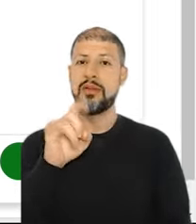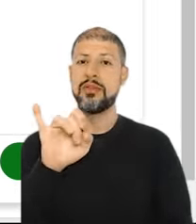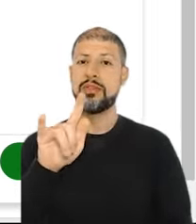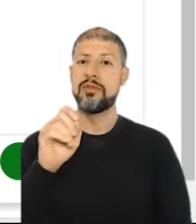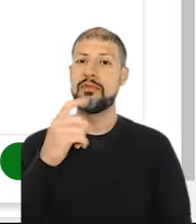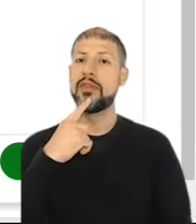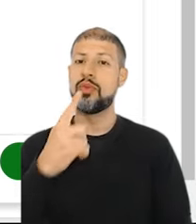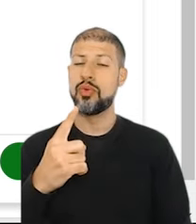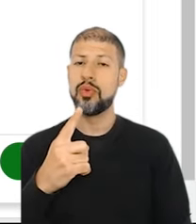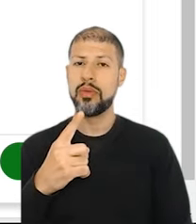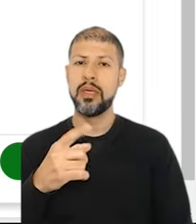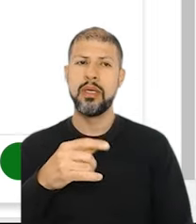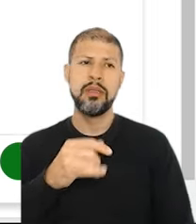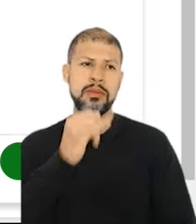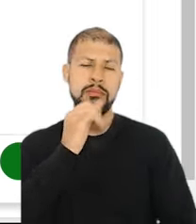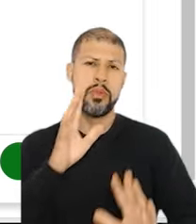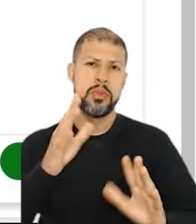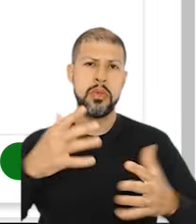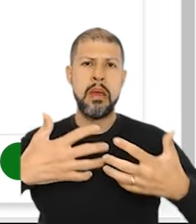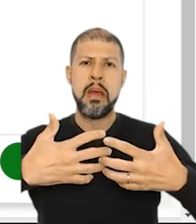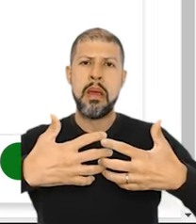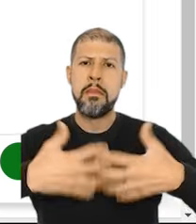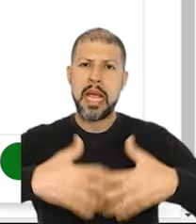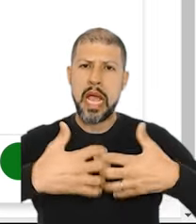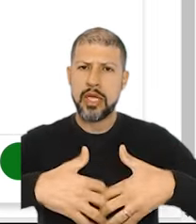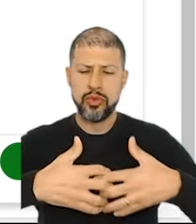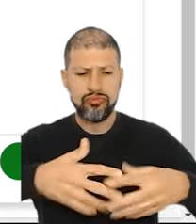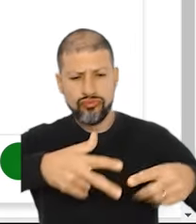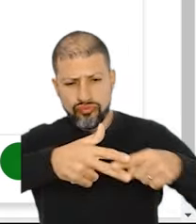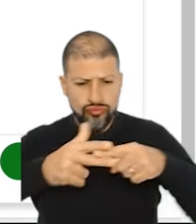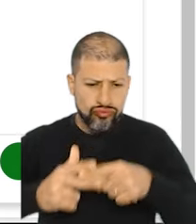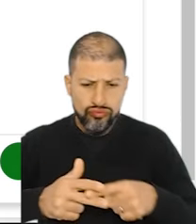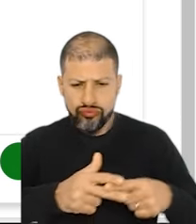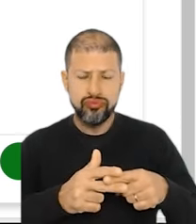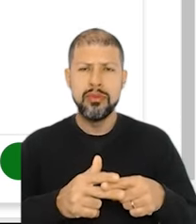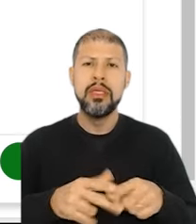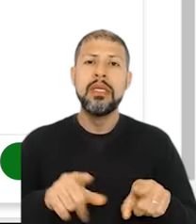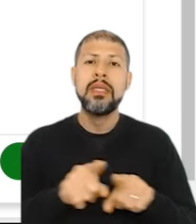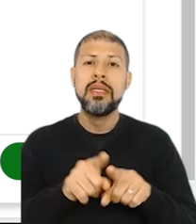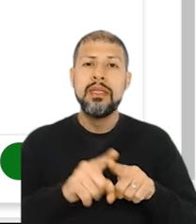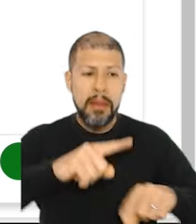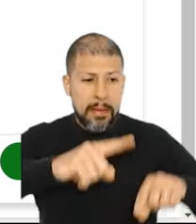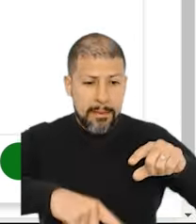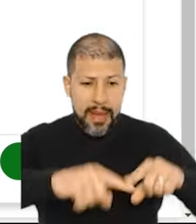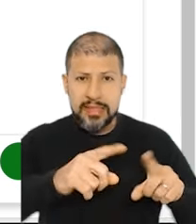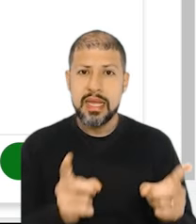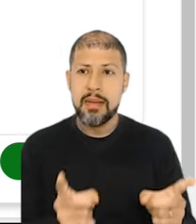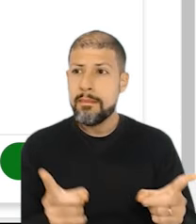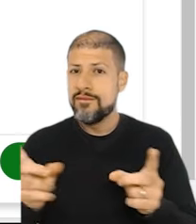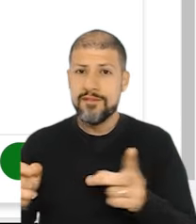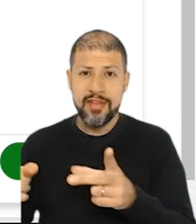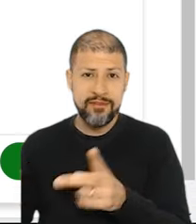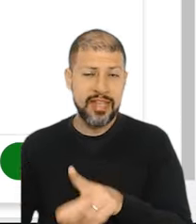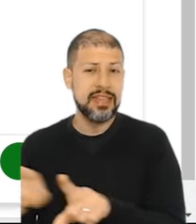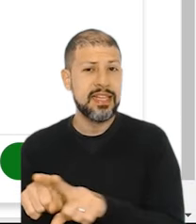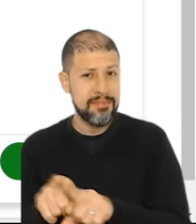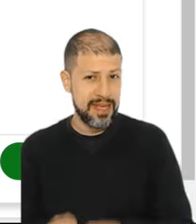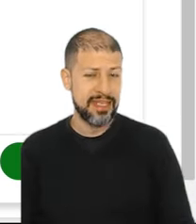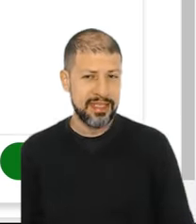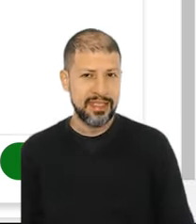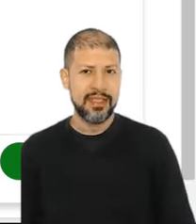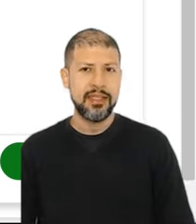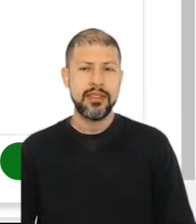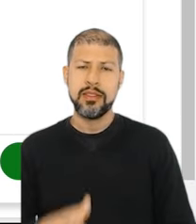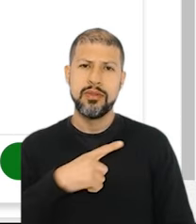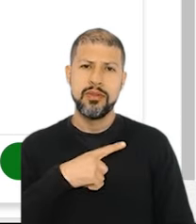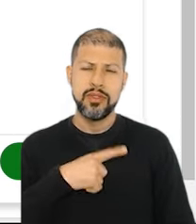do Mecânico né uma pessoa que tem uma oficina mecânica e que vende as peças do veículo E aí ele conseguiu fazer o levantamento